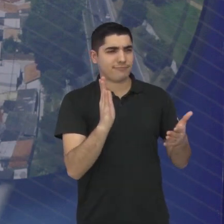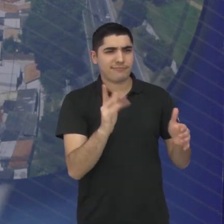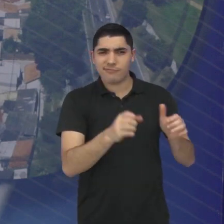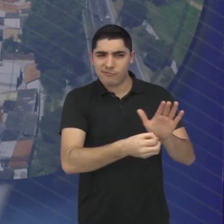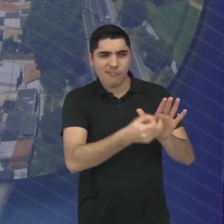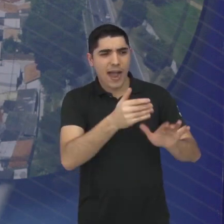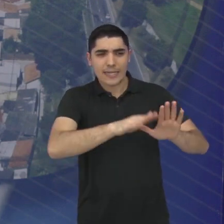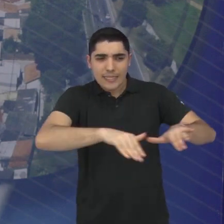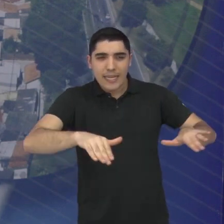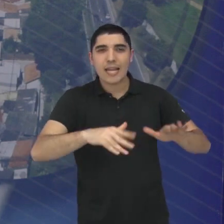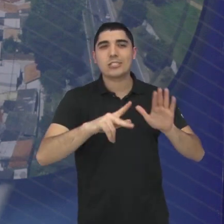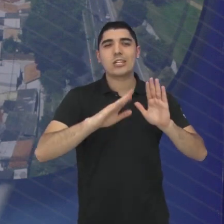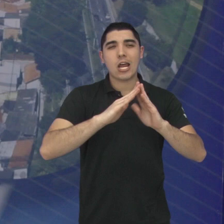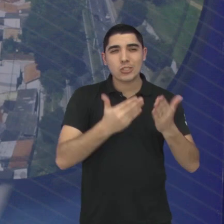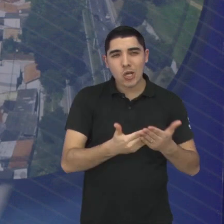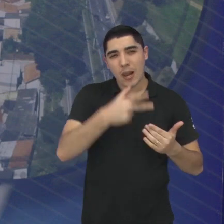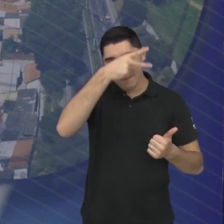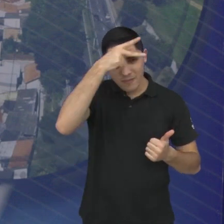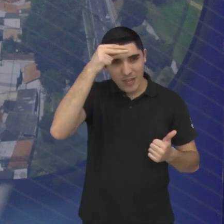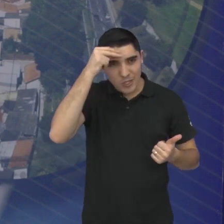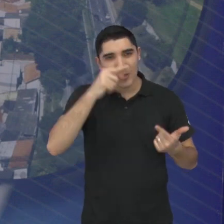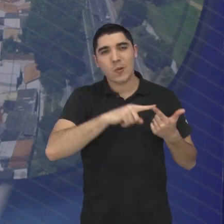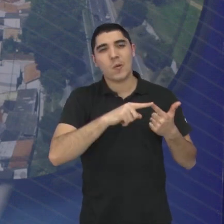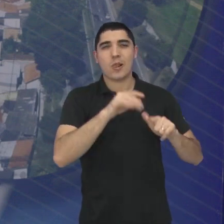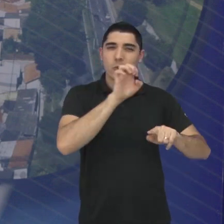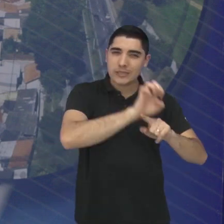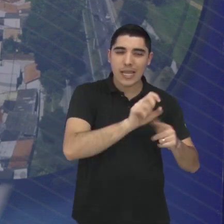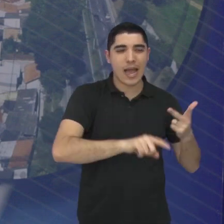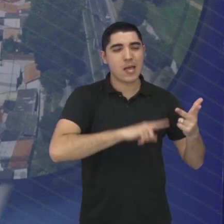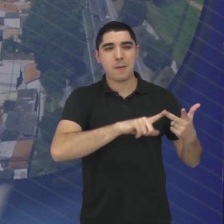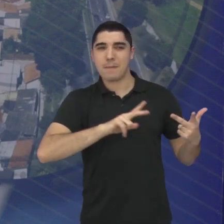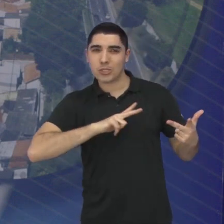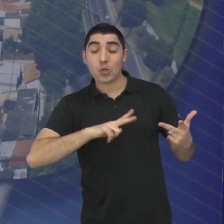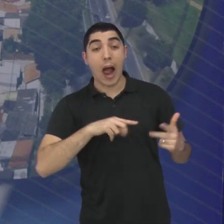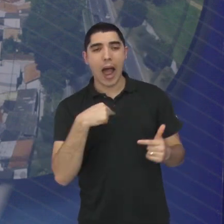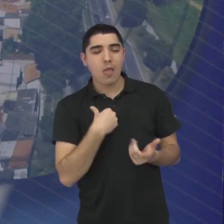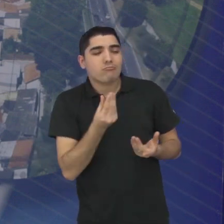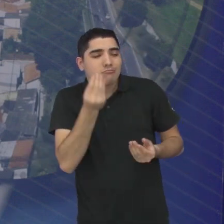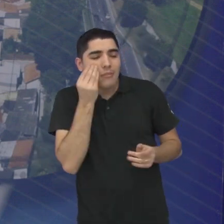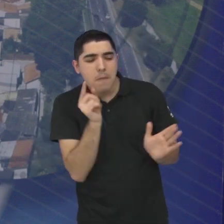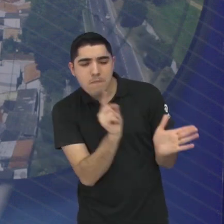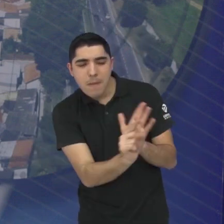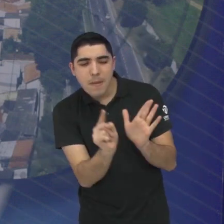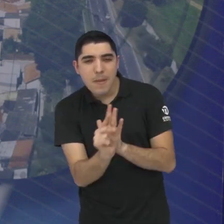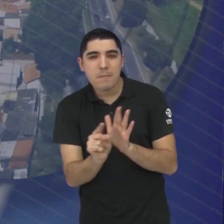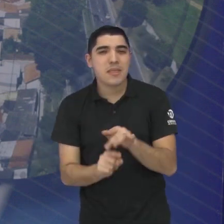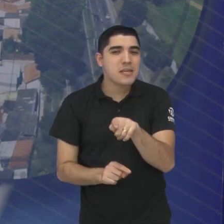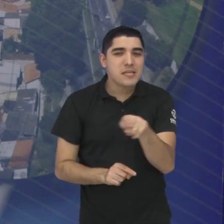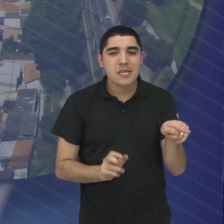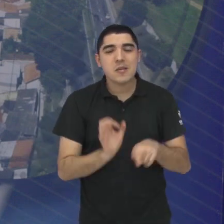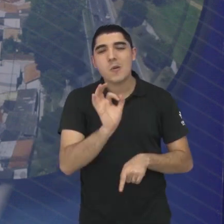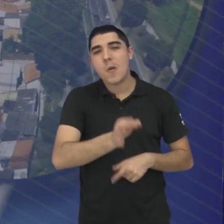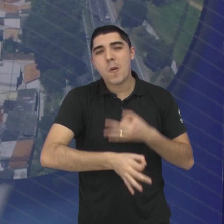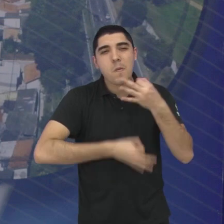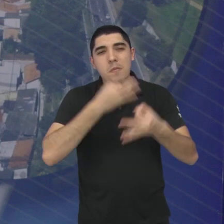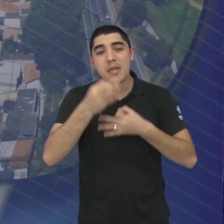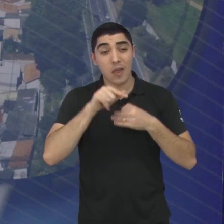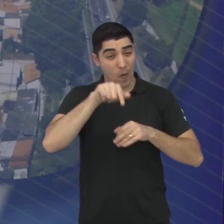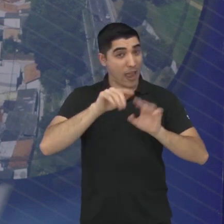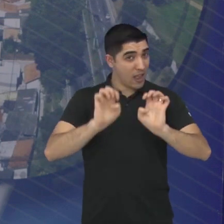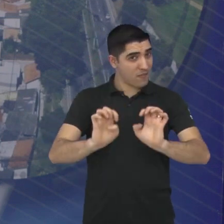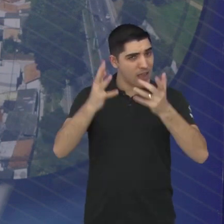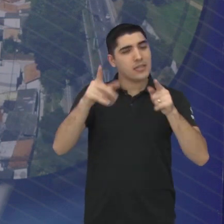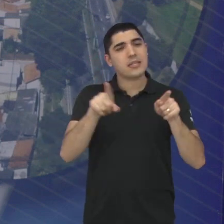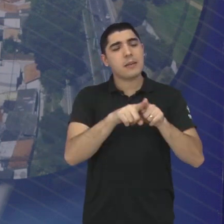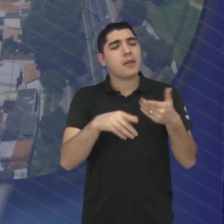das redes municipal, estadual e também da rede particular, e eu fui conversar com eles sobre o que eles estavam achando